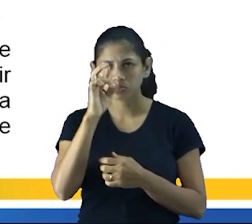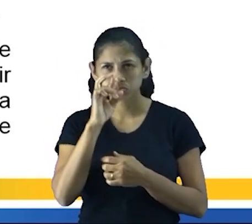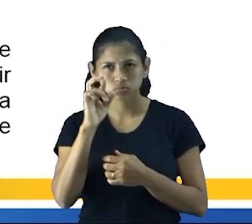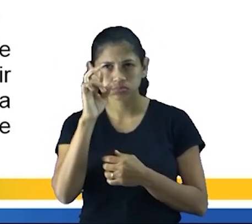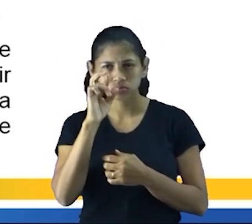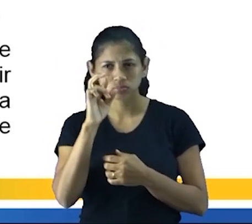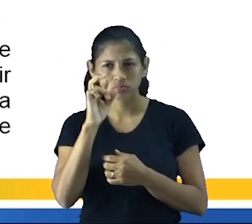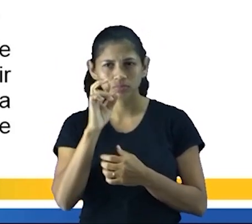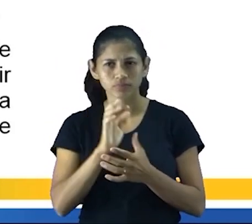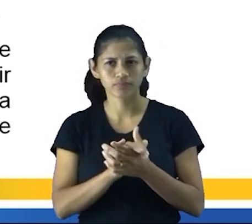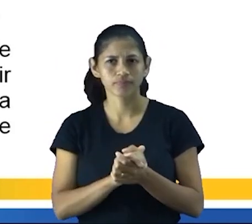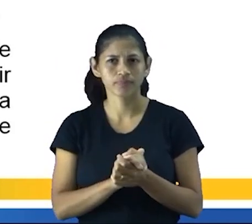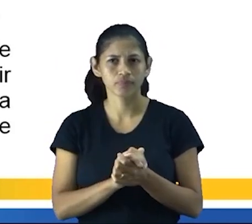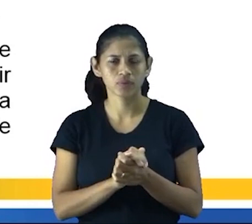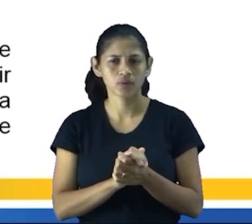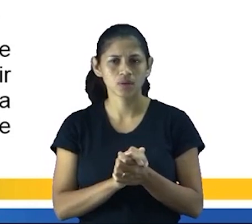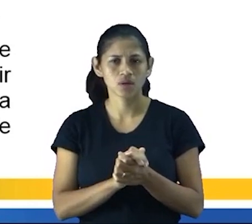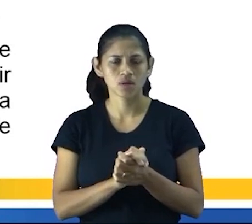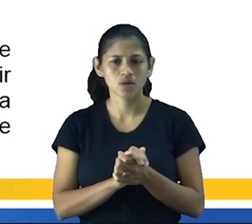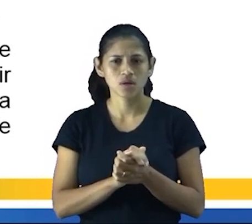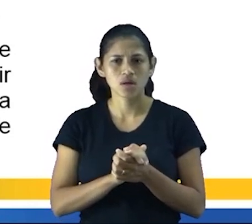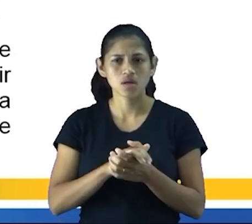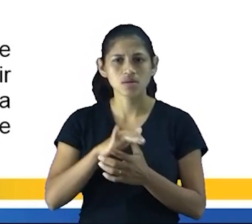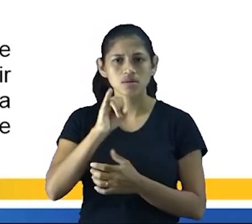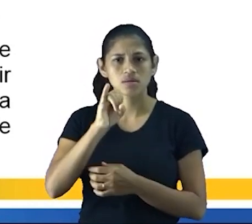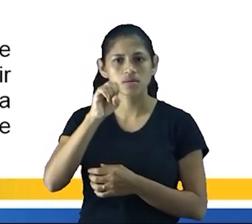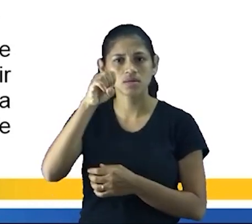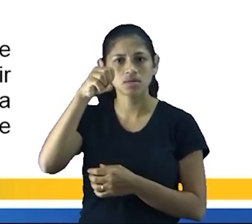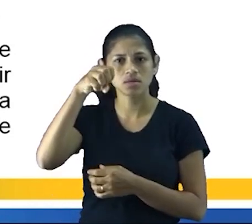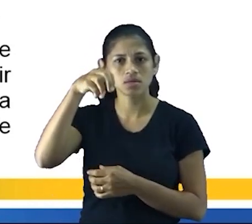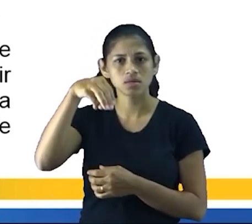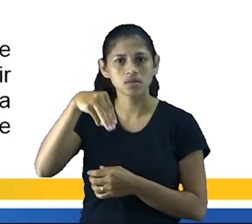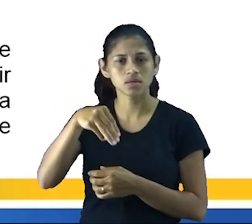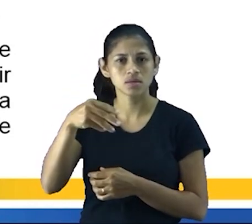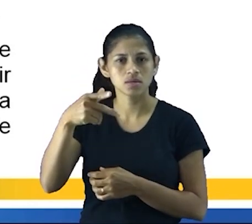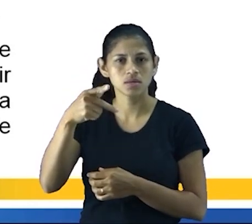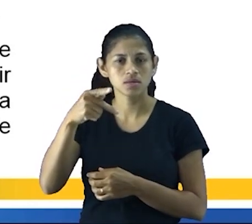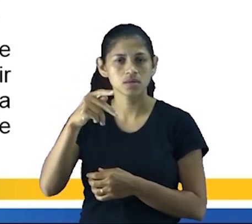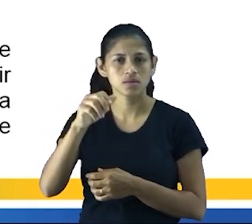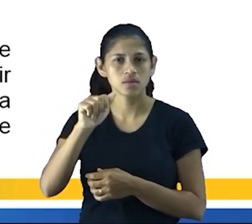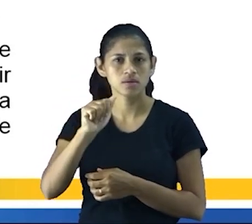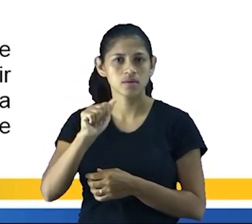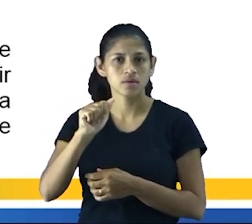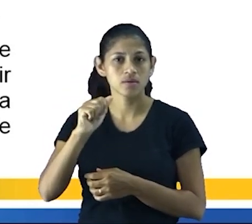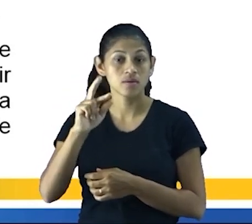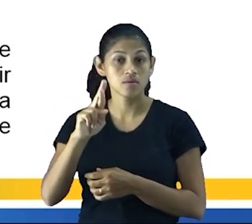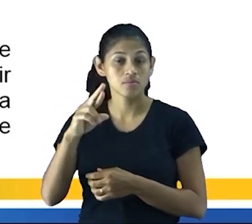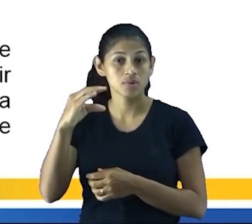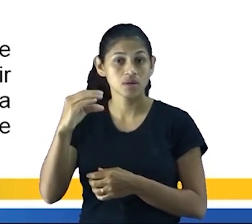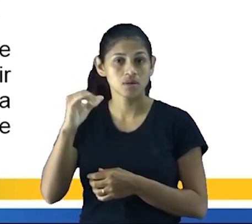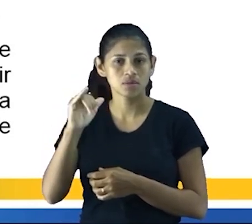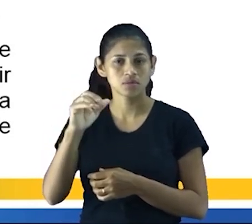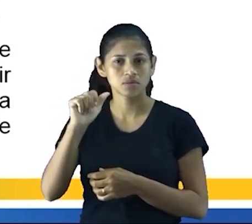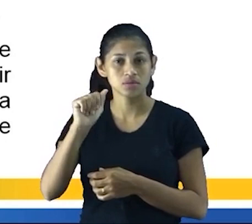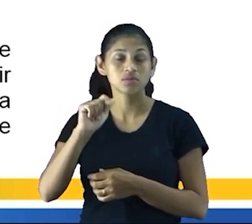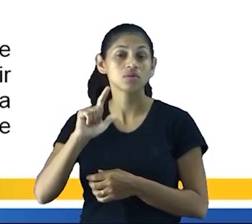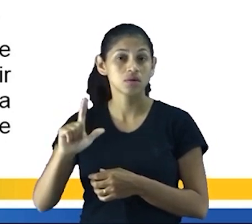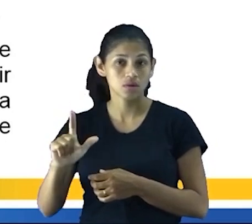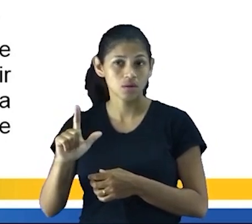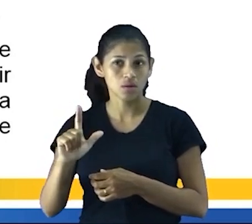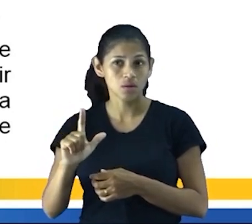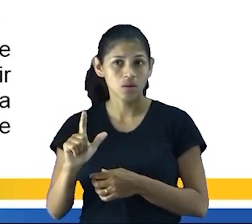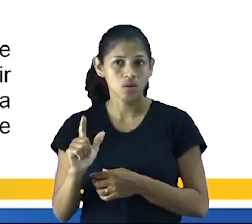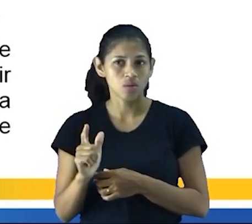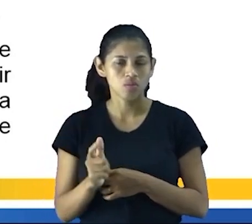observado, certo? A imparcialidade, certo? A visão neutra é uma das principais características desse tipo